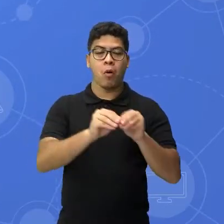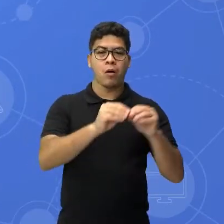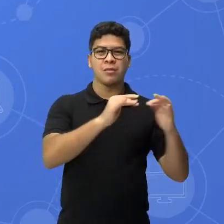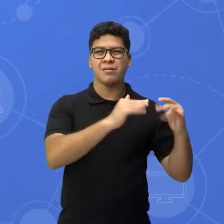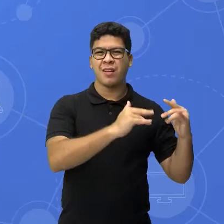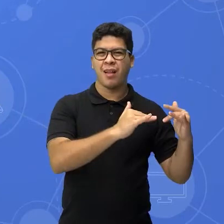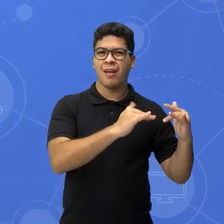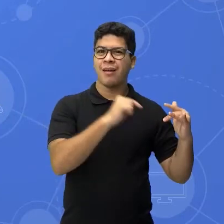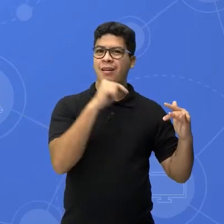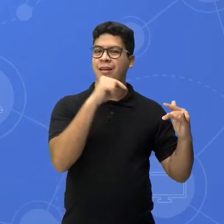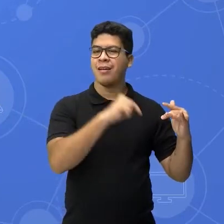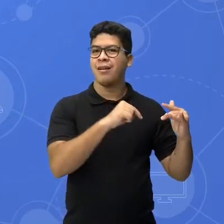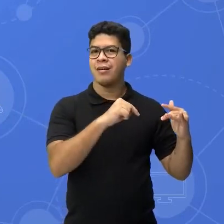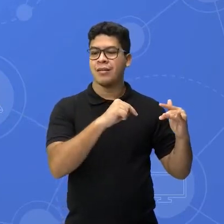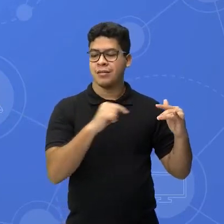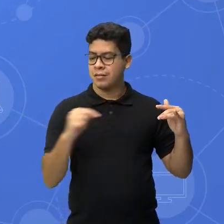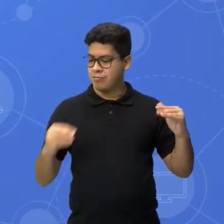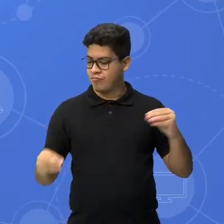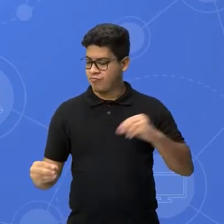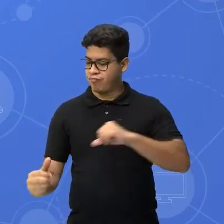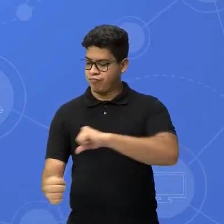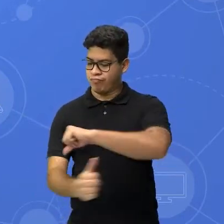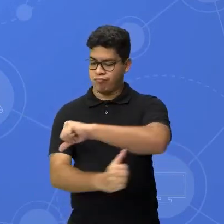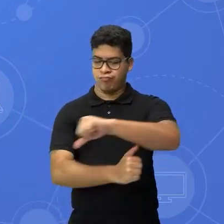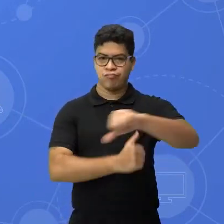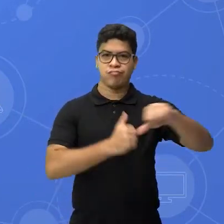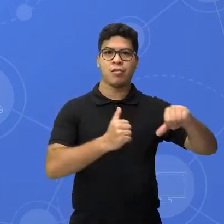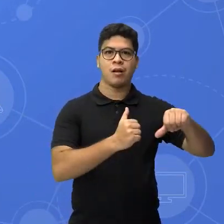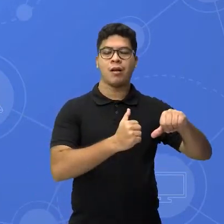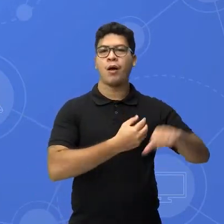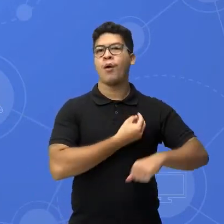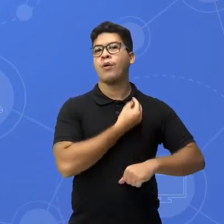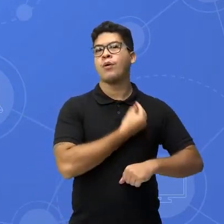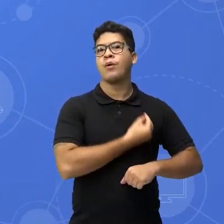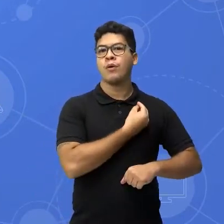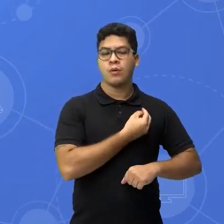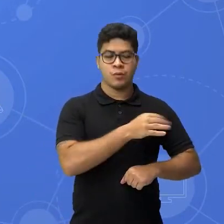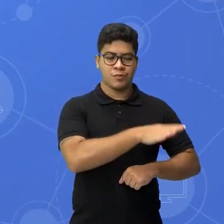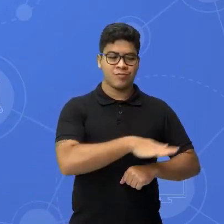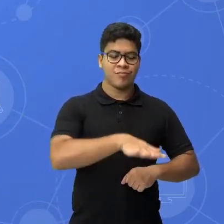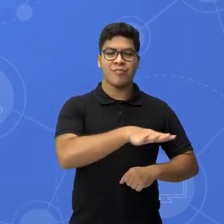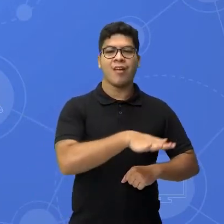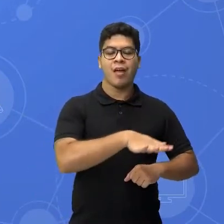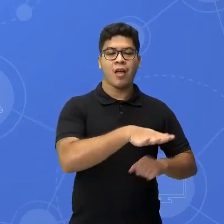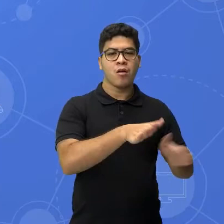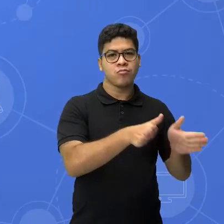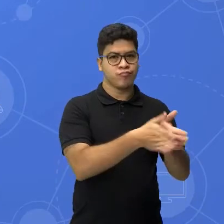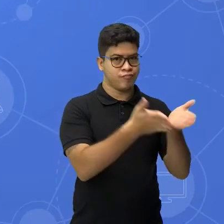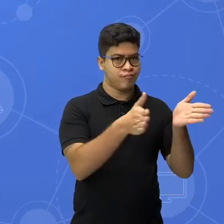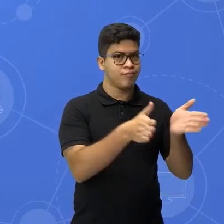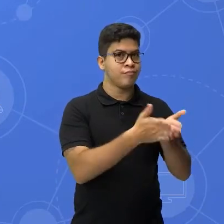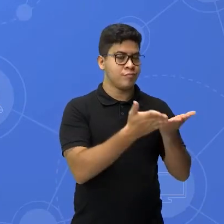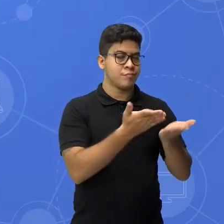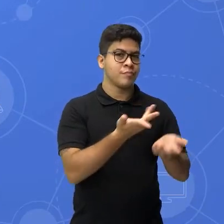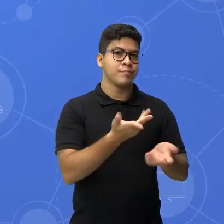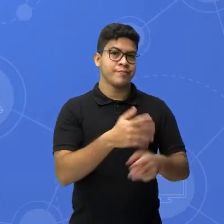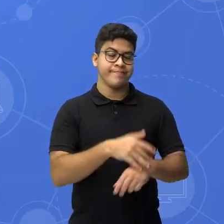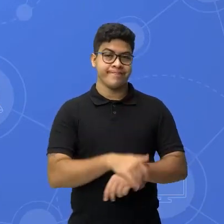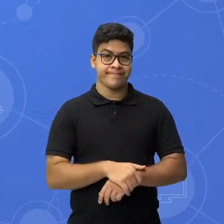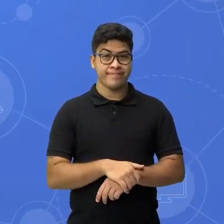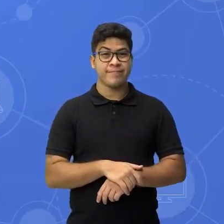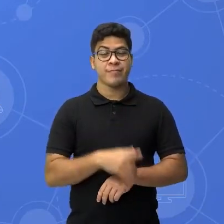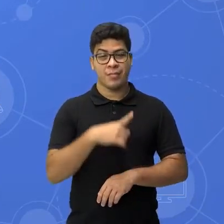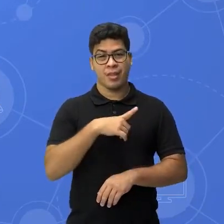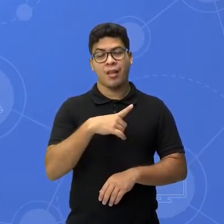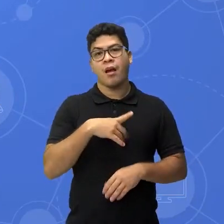cidade, como a gente sabe, vão habitar aí as regiões de periferia, etc. e tal, né? Vão ter